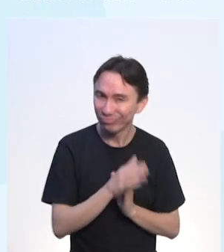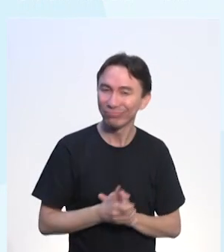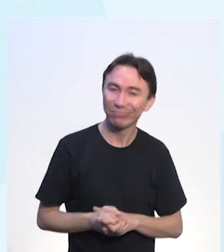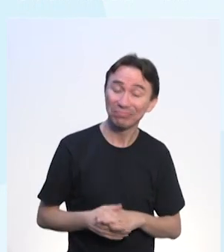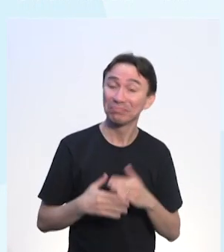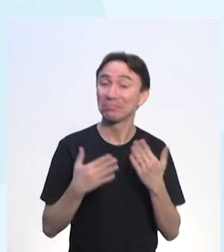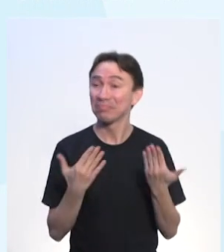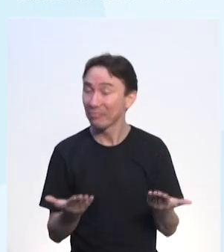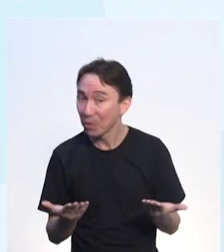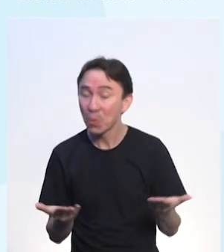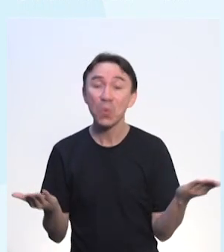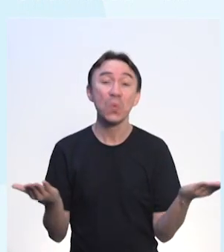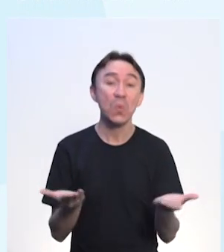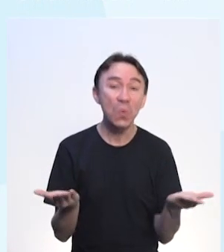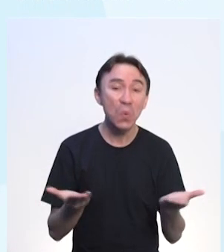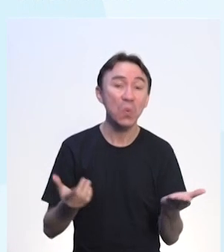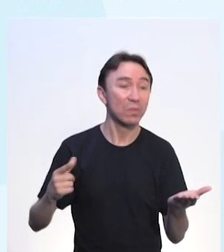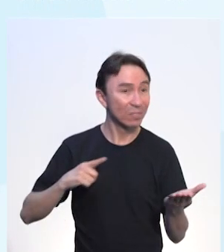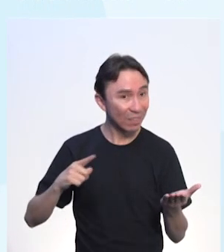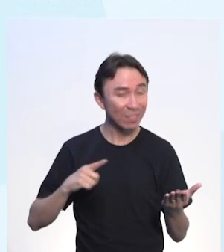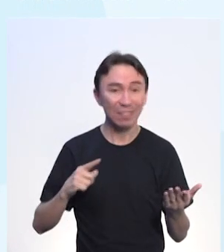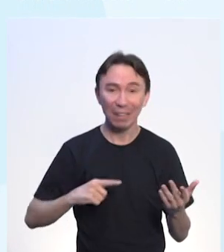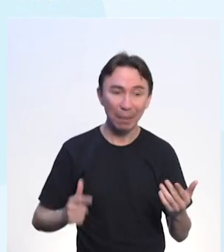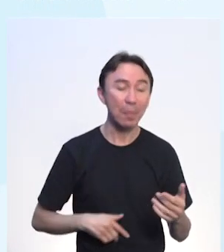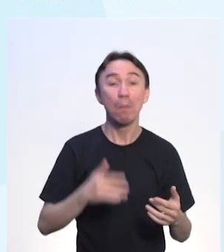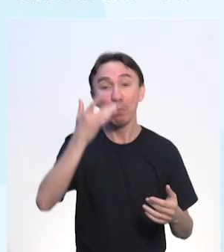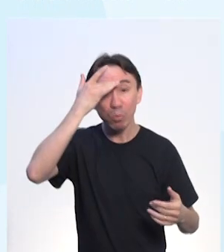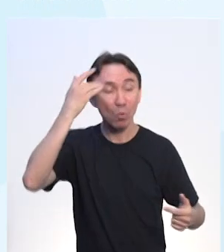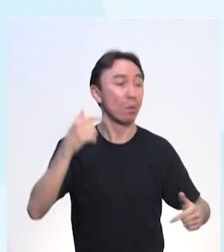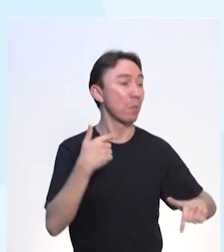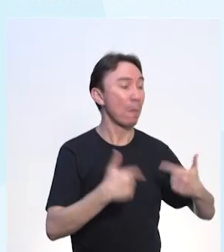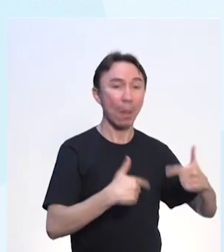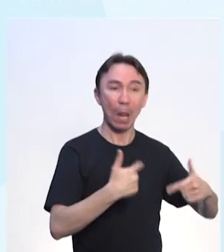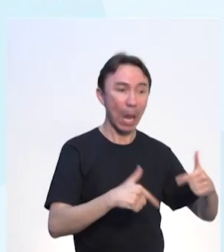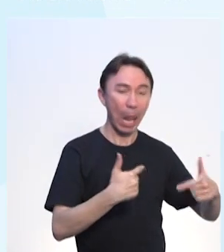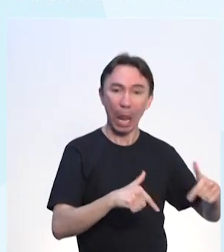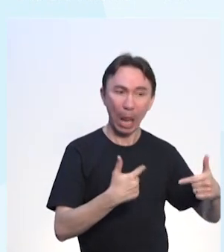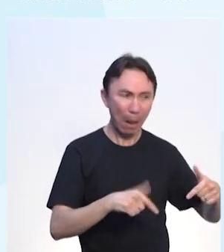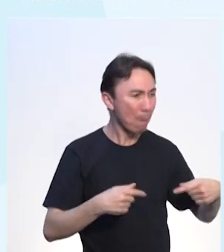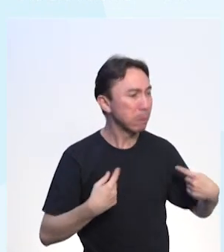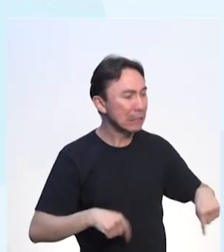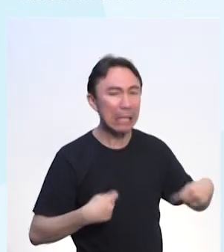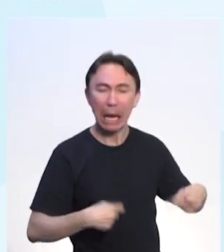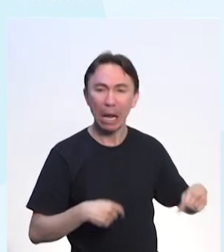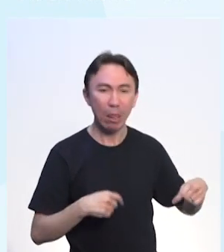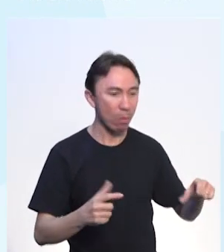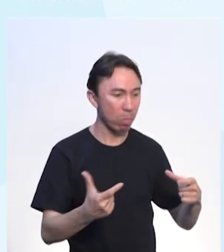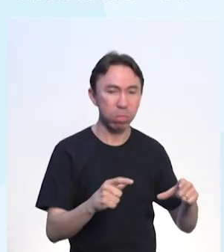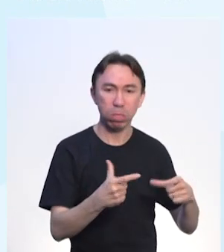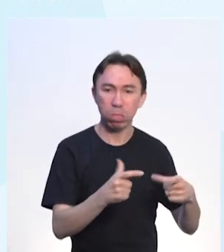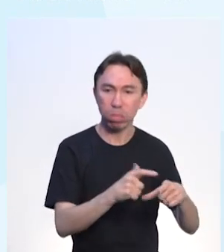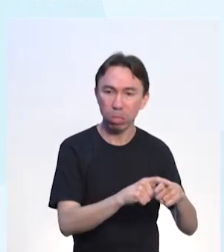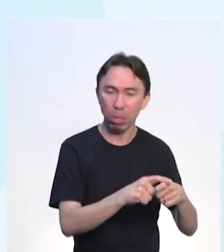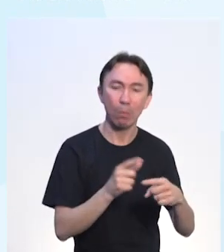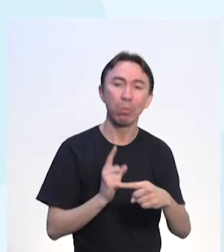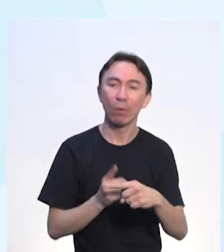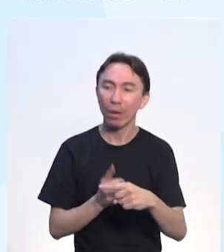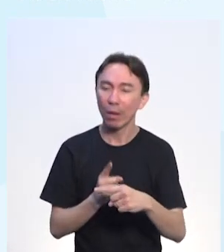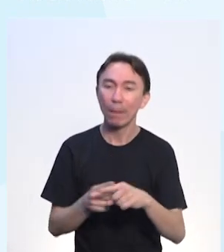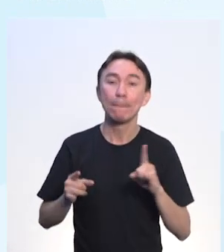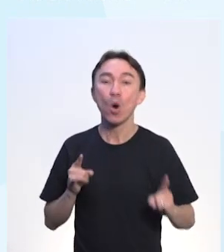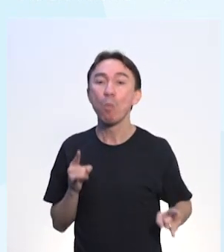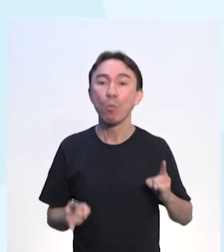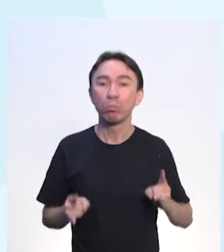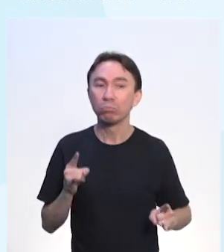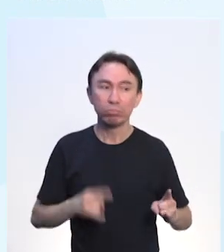uma diminuição da necessidade da mão de obra, porque ela está sendo substituída ali por máquinas, né, pela tecnologia, mas isso também faz com que a